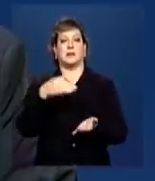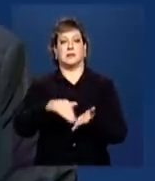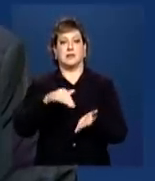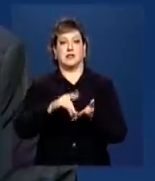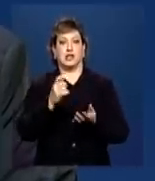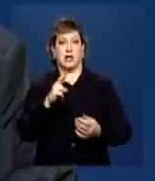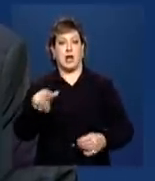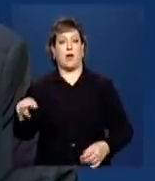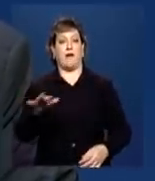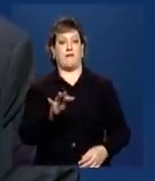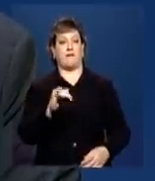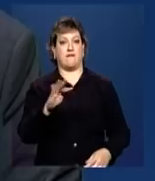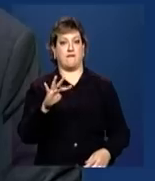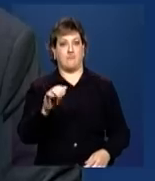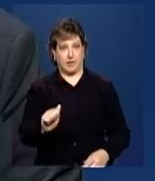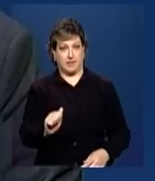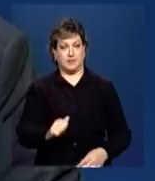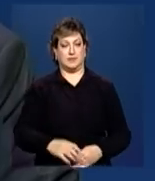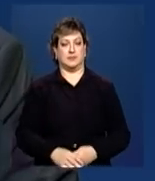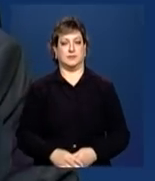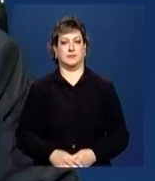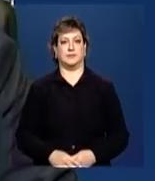secretário-geral da FIFA, Jerome Valk.